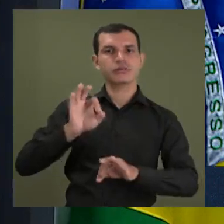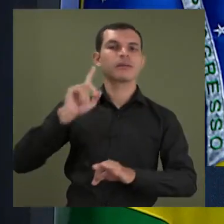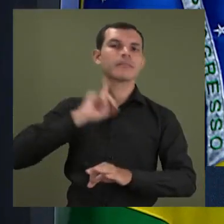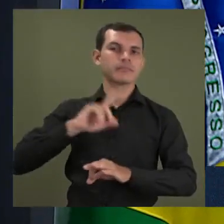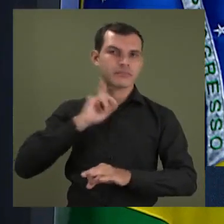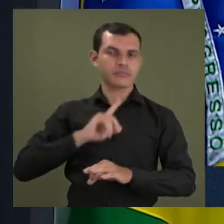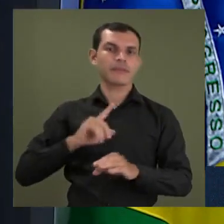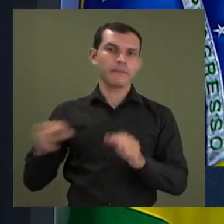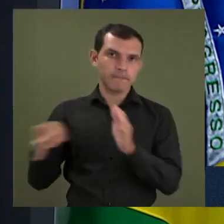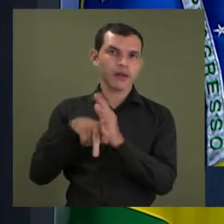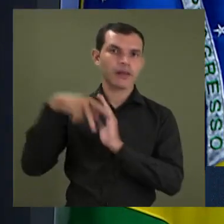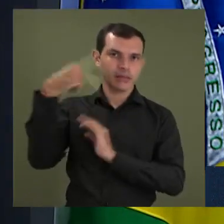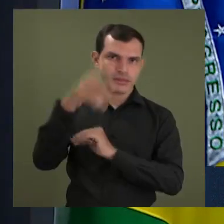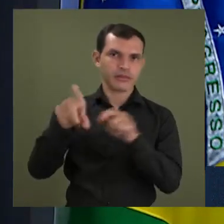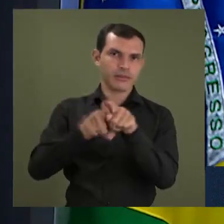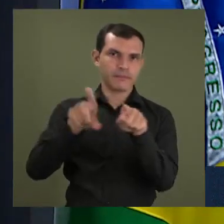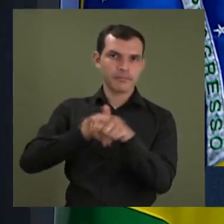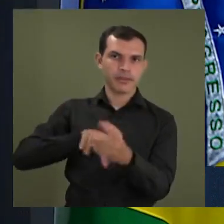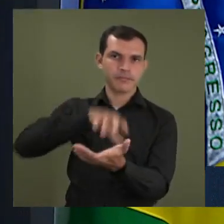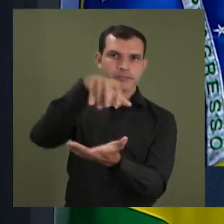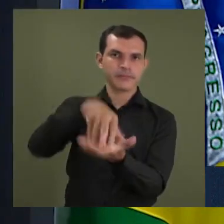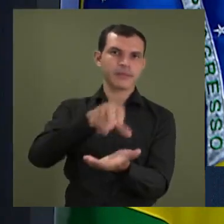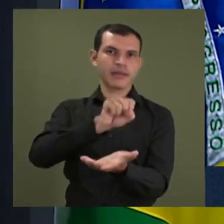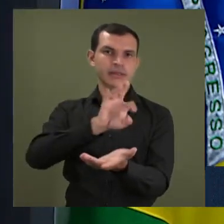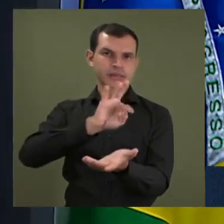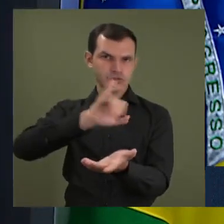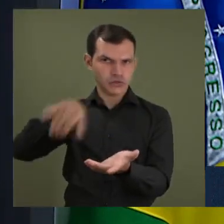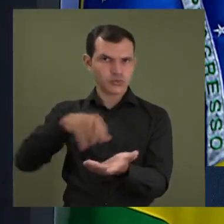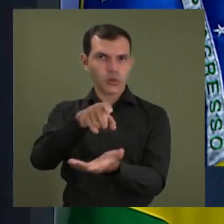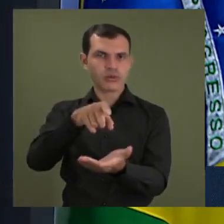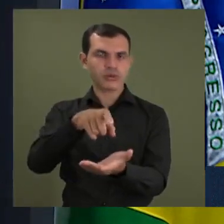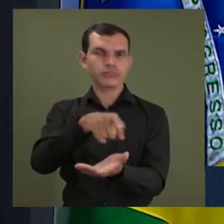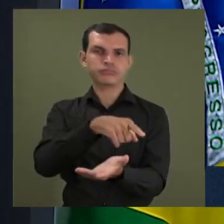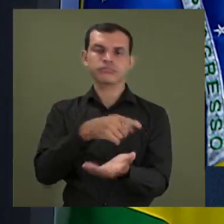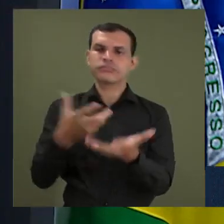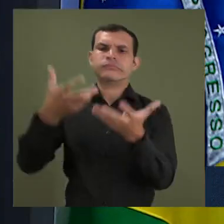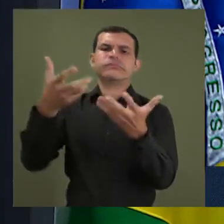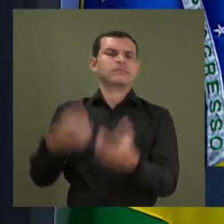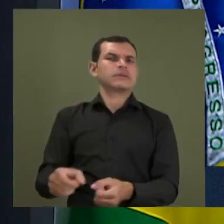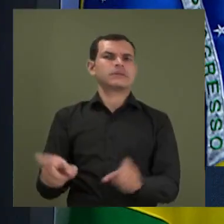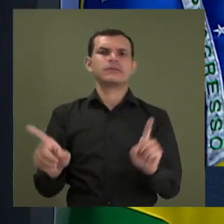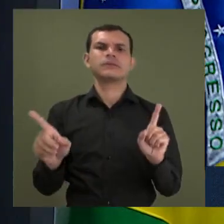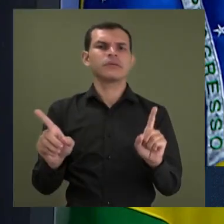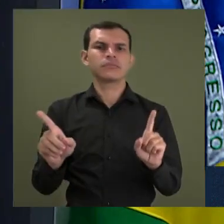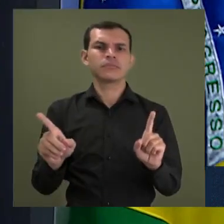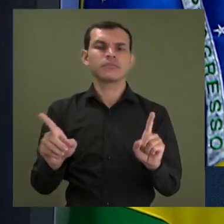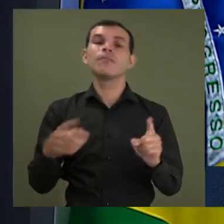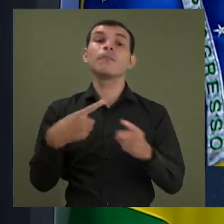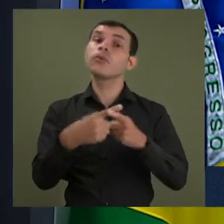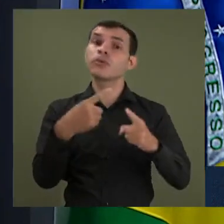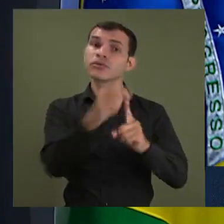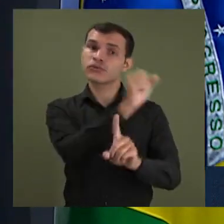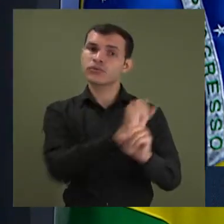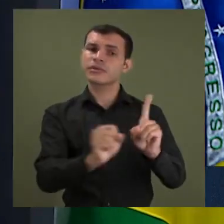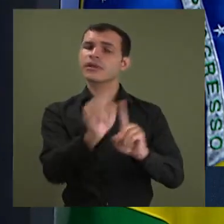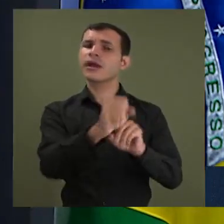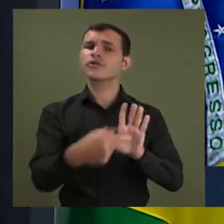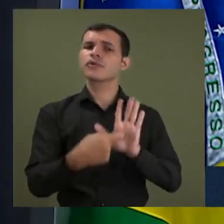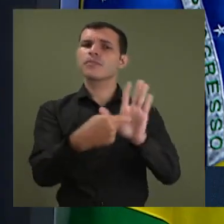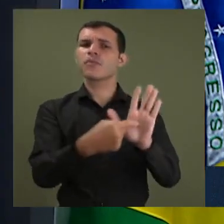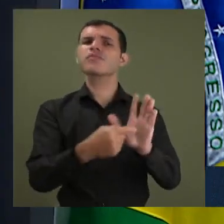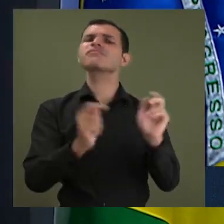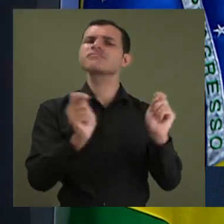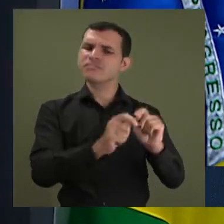STJ, devem ser repudiadas, porque podem transmitir para a sociedade a percepção de